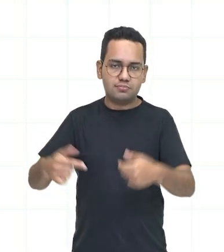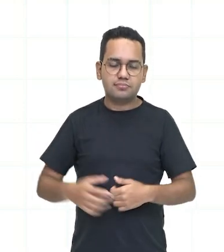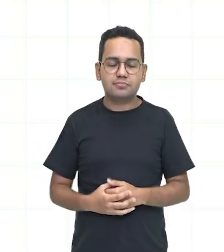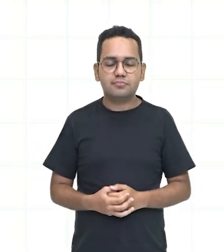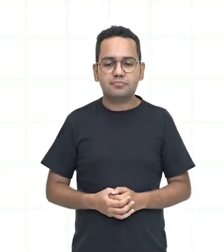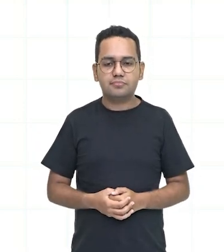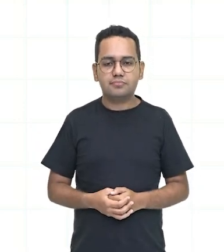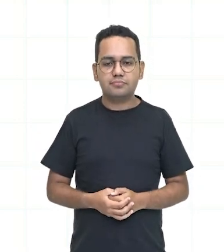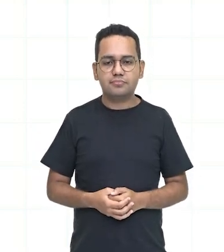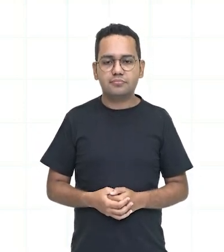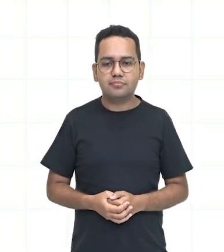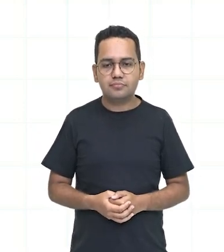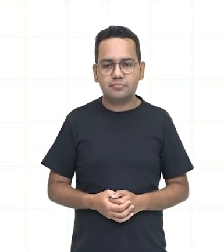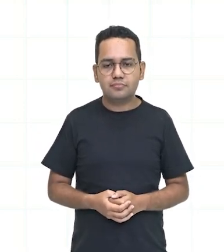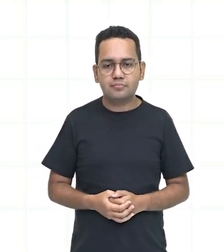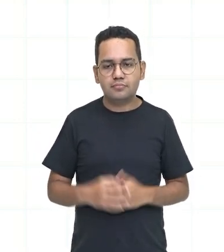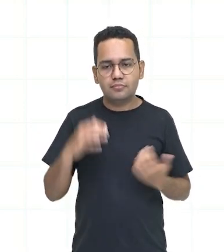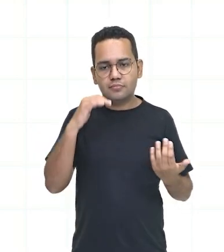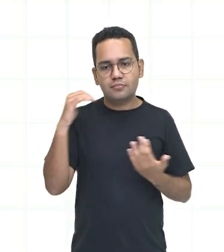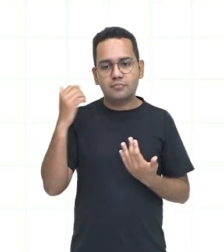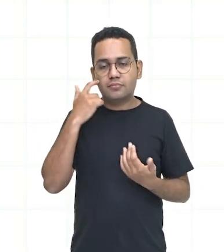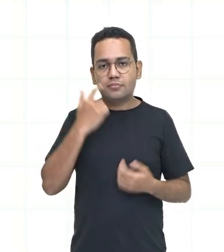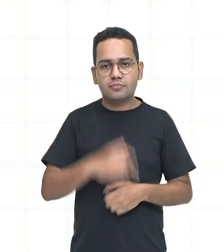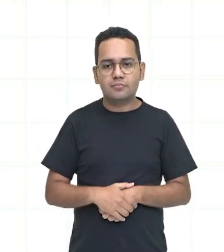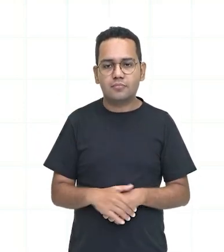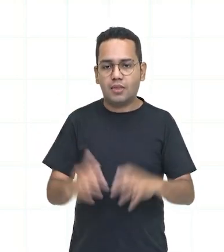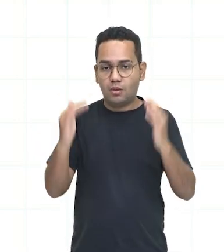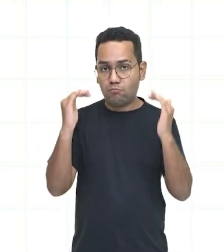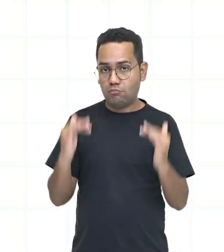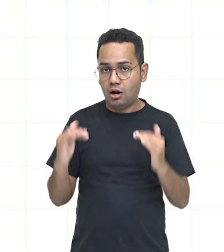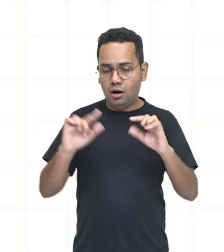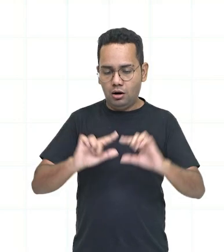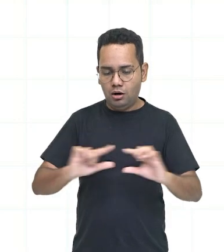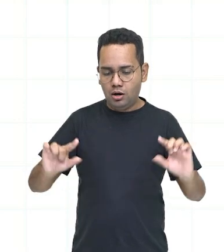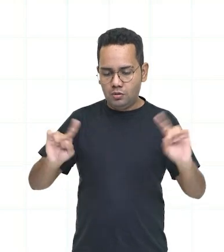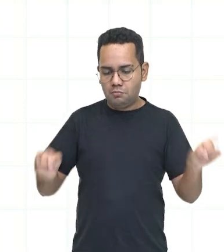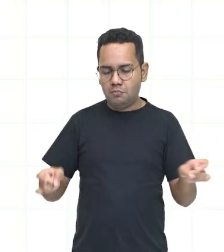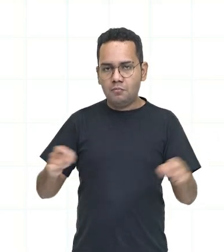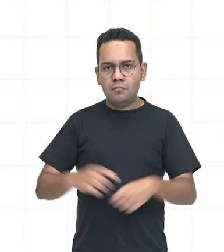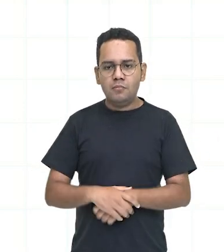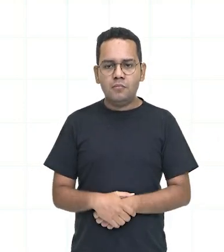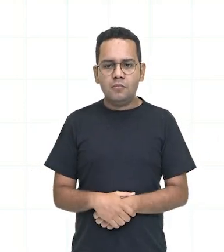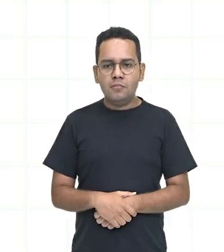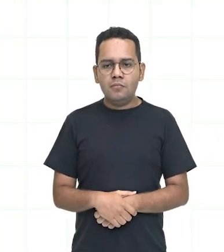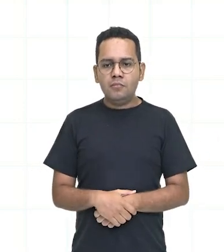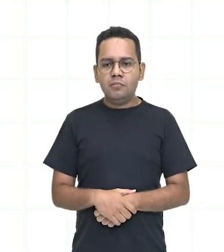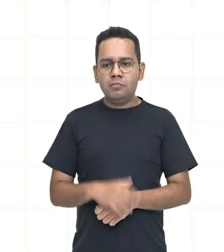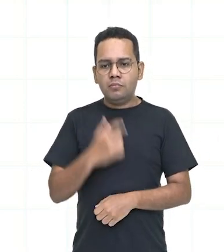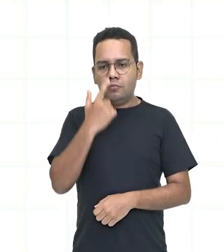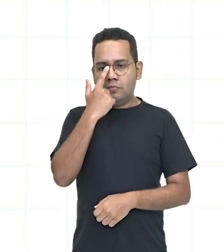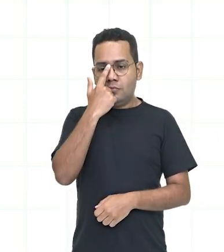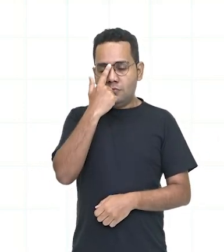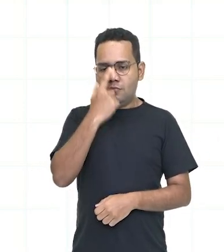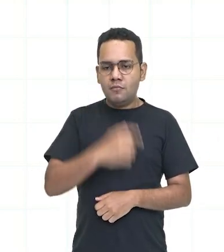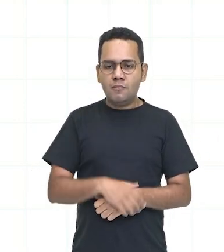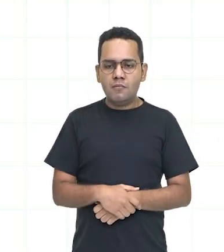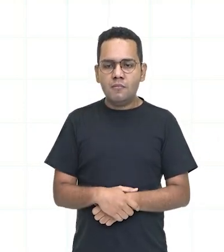certo? Hypothetical or hypothetical situation, nós temos studying